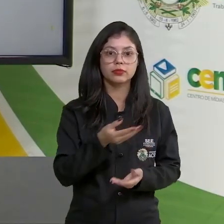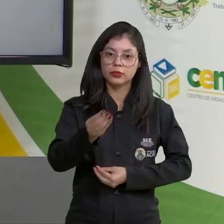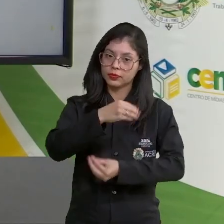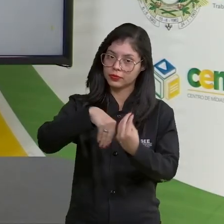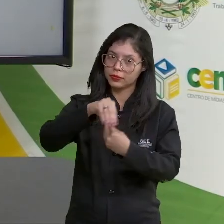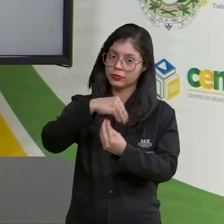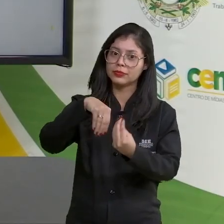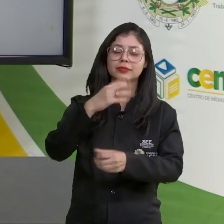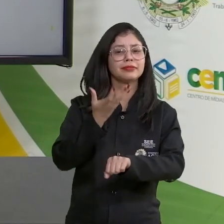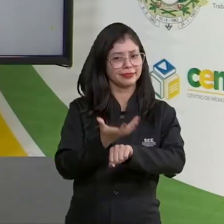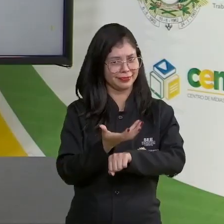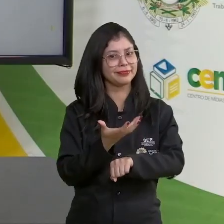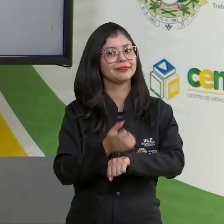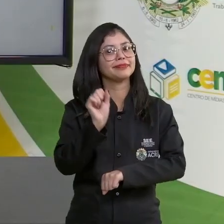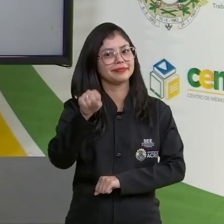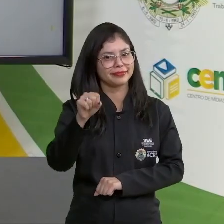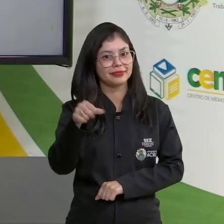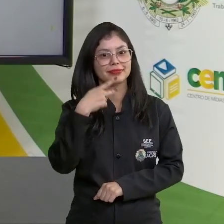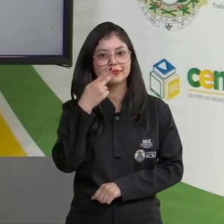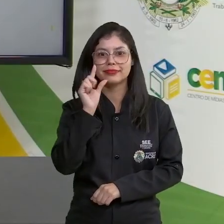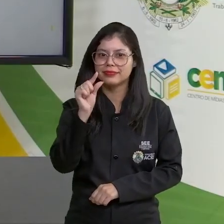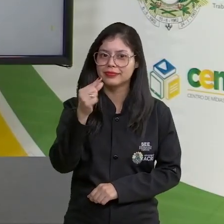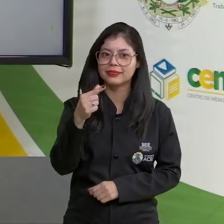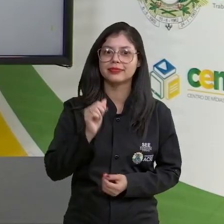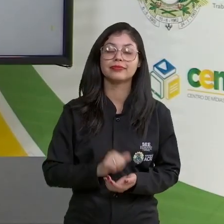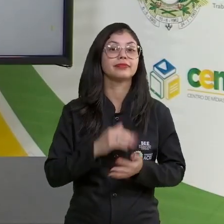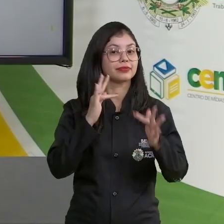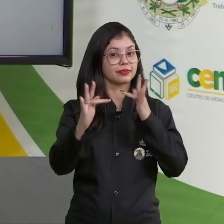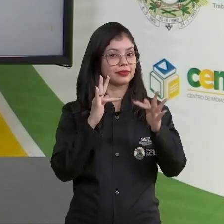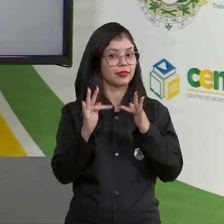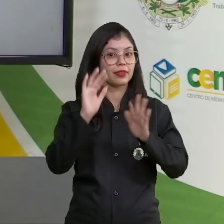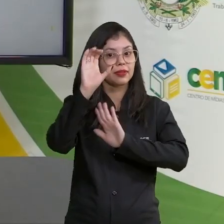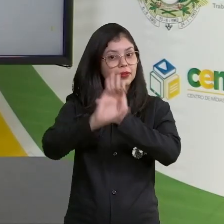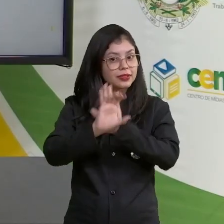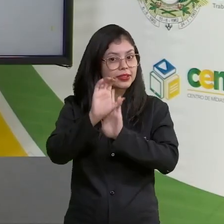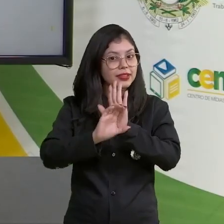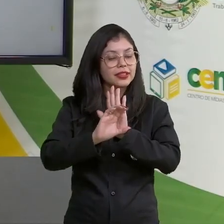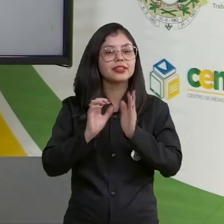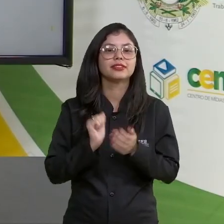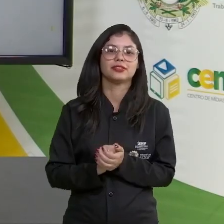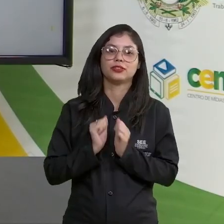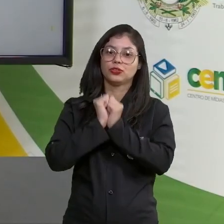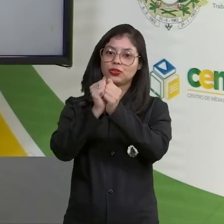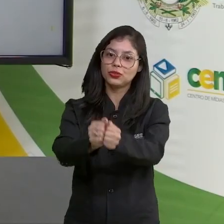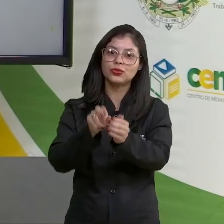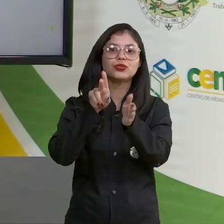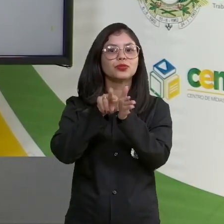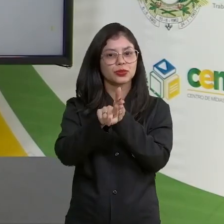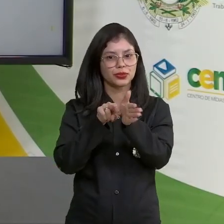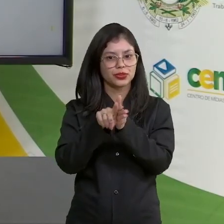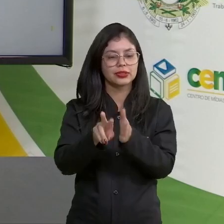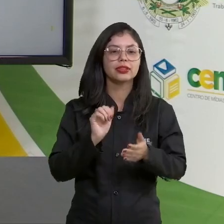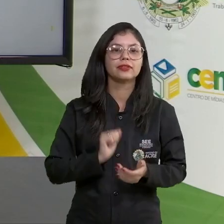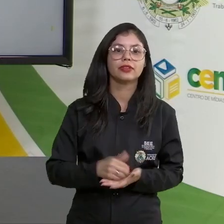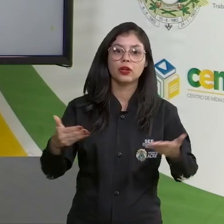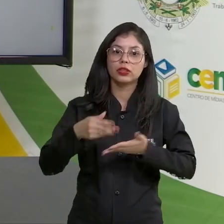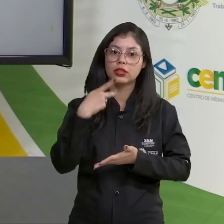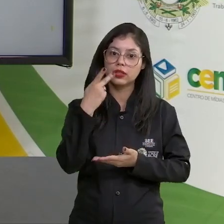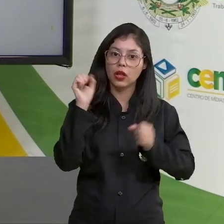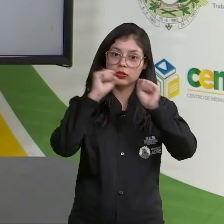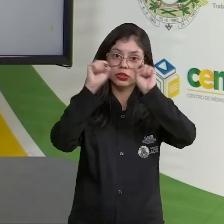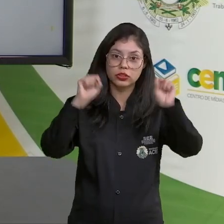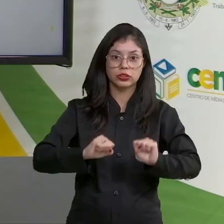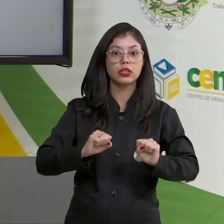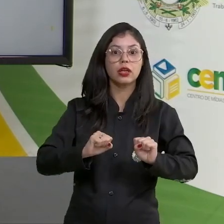misturar disciplinas. Sim, vamos falar um pouco de Física, conceitos de Física com a Biologia. Vamos falar sobre